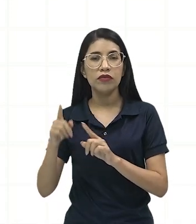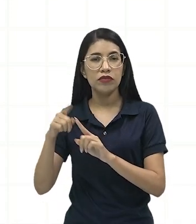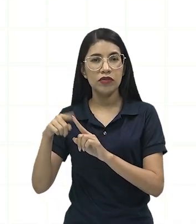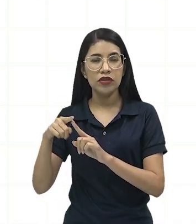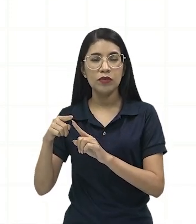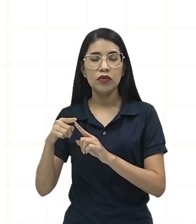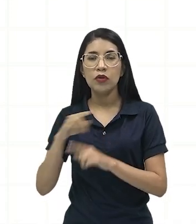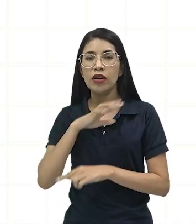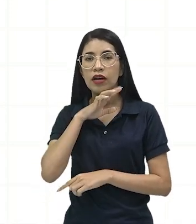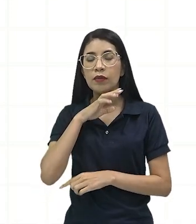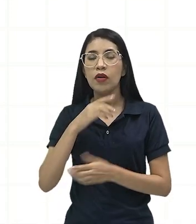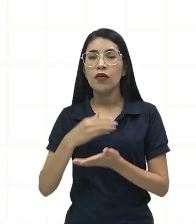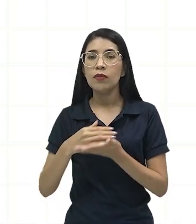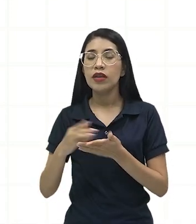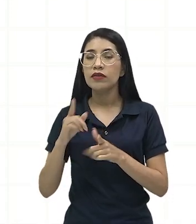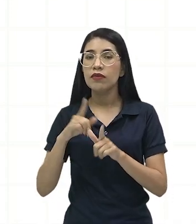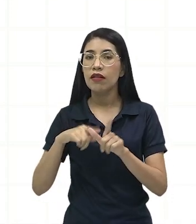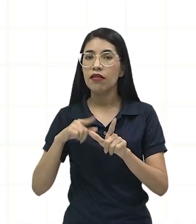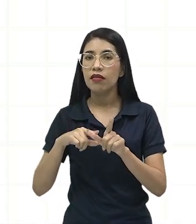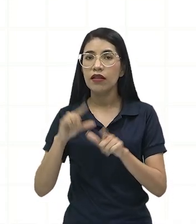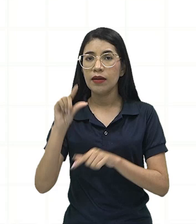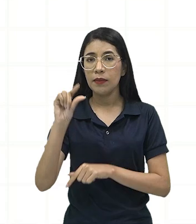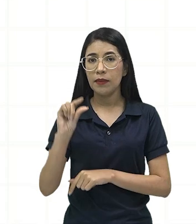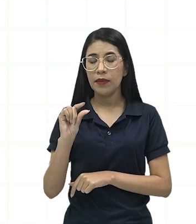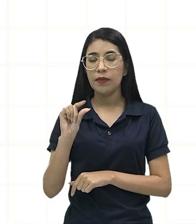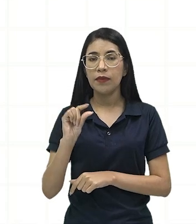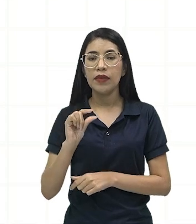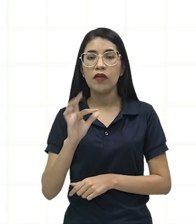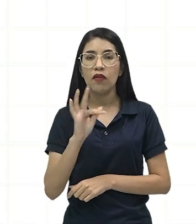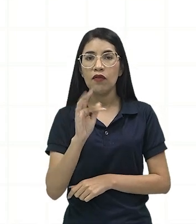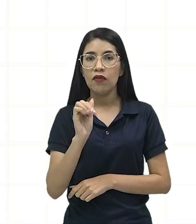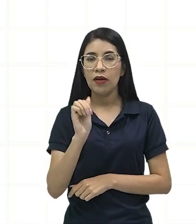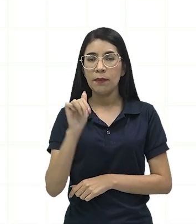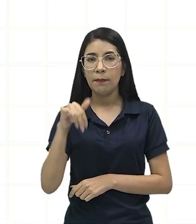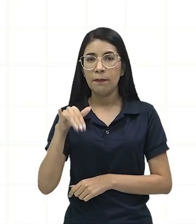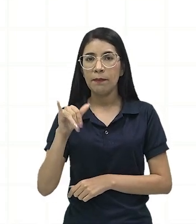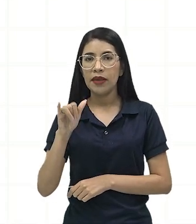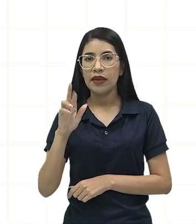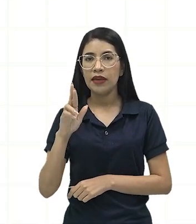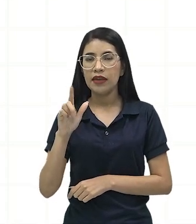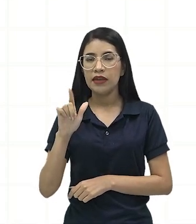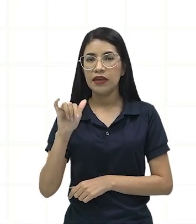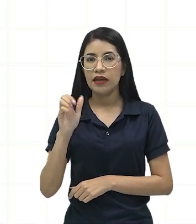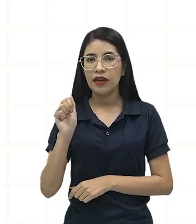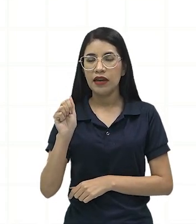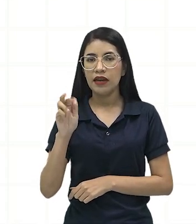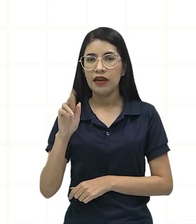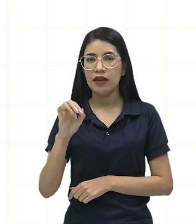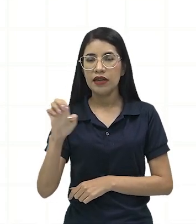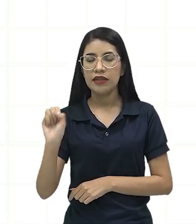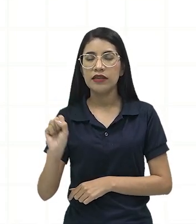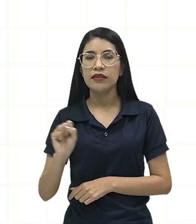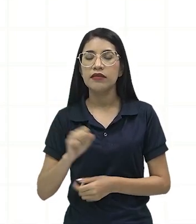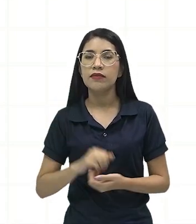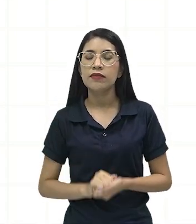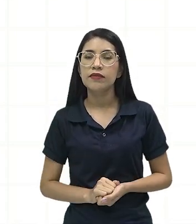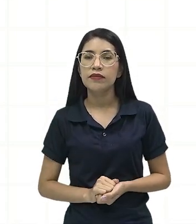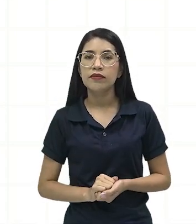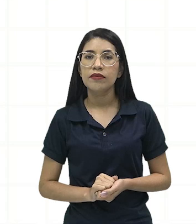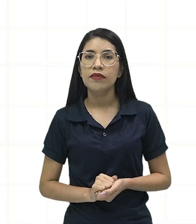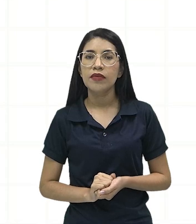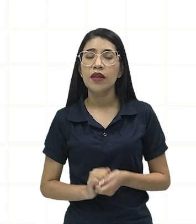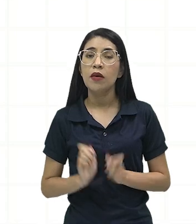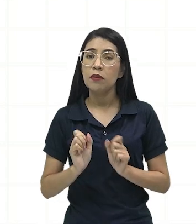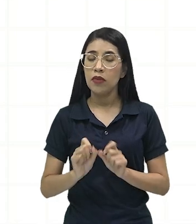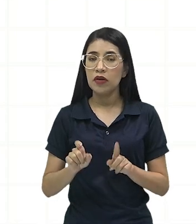com letra inicial minúscula. Então, familiares está escrito aí com a inicial maiúscula. Eu posso dizer que o